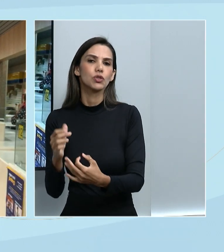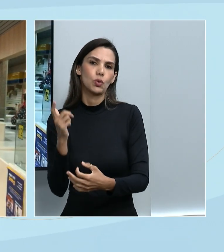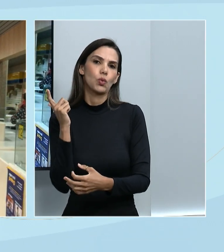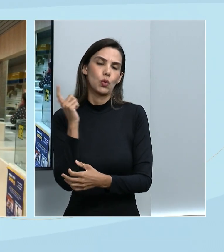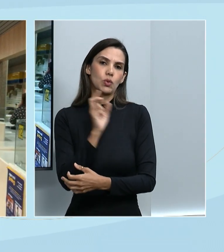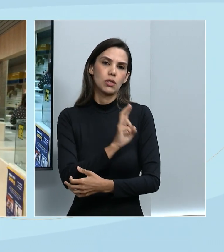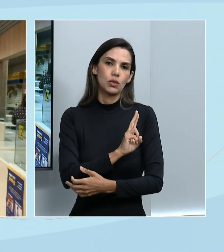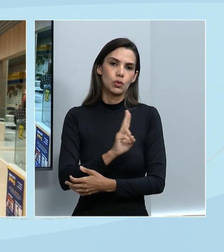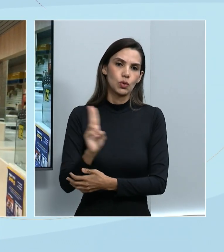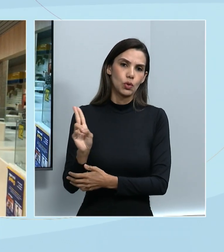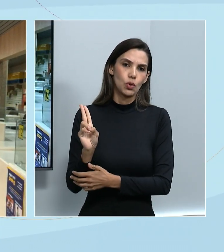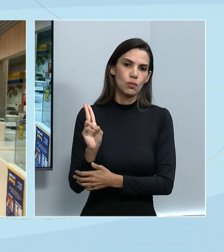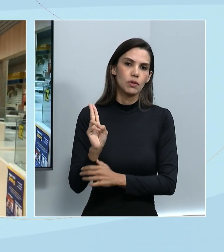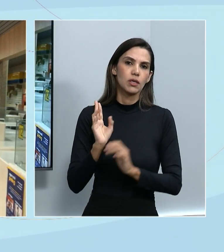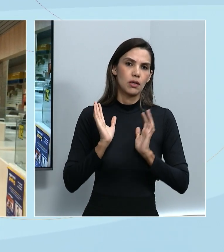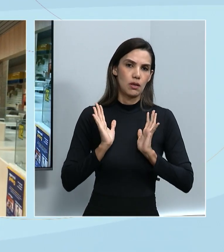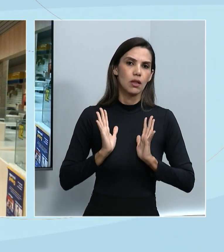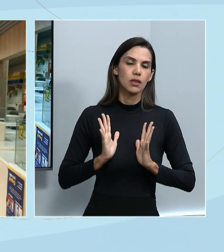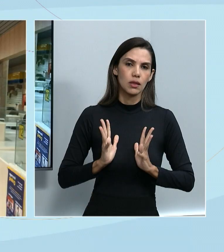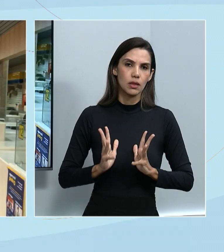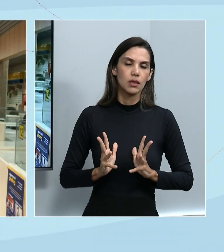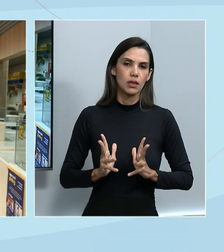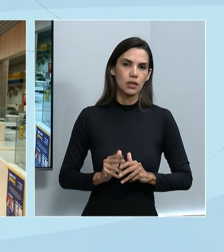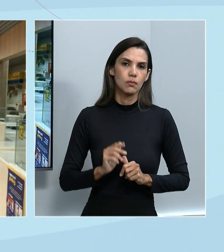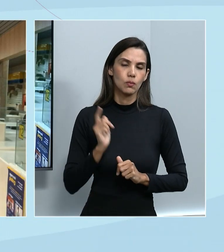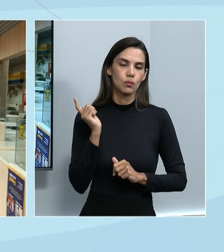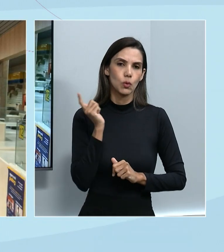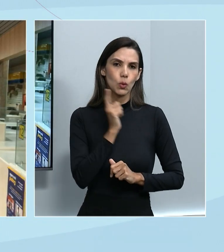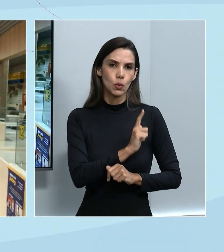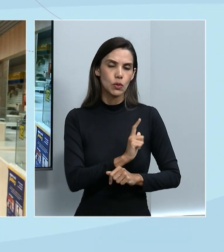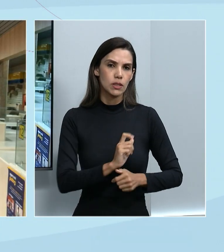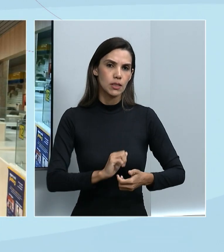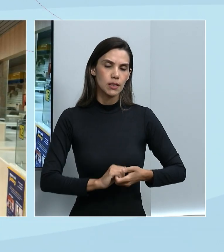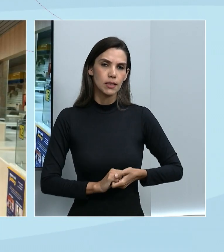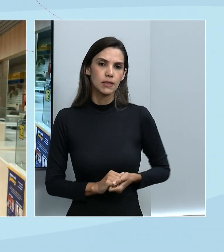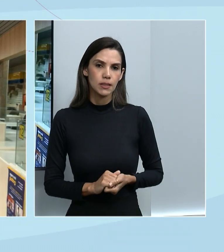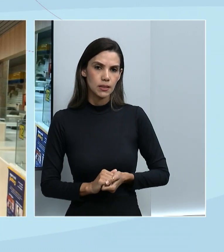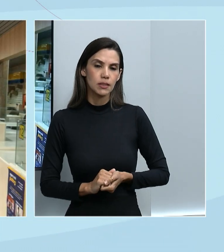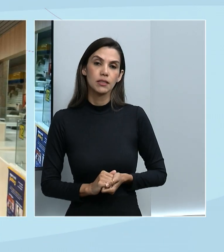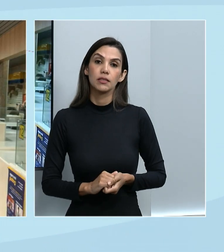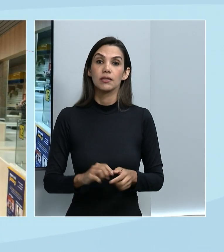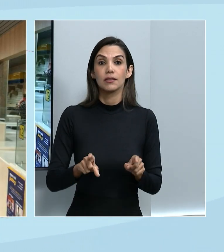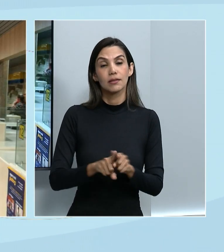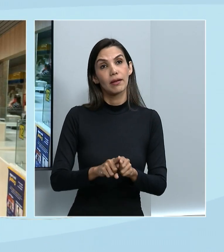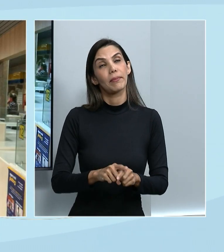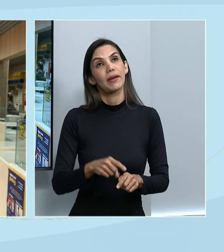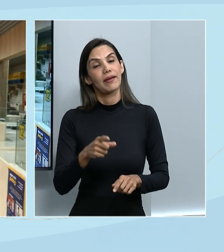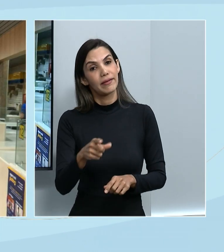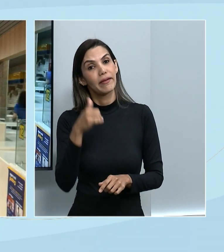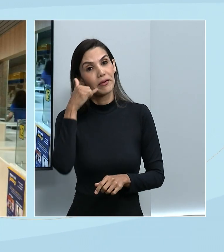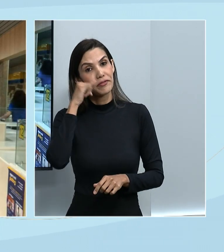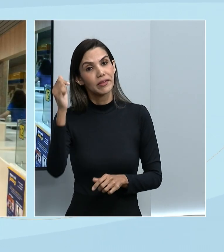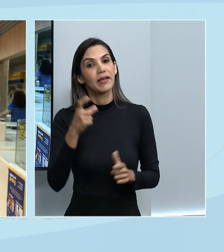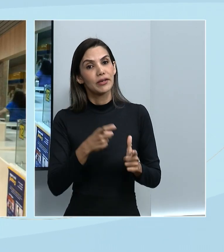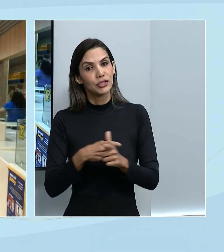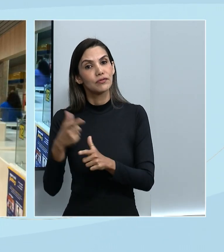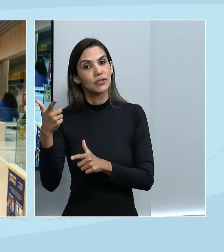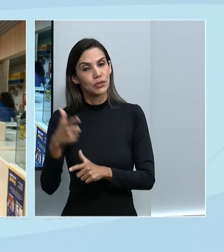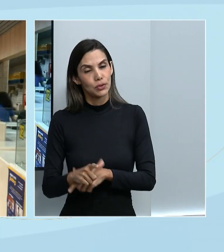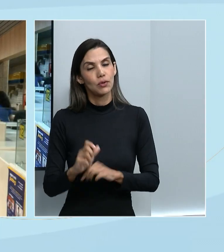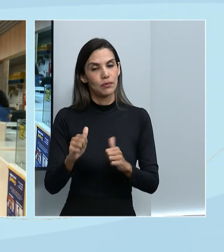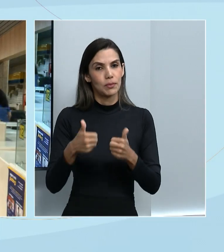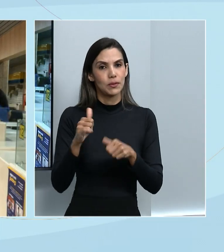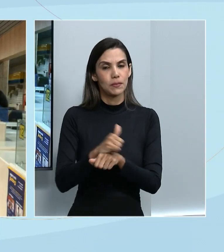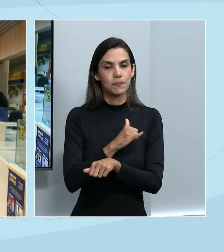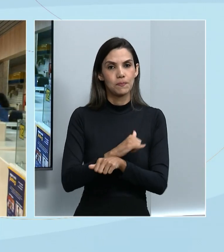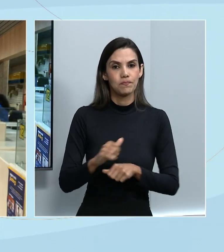ali como colocado como limpo e, de fato, não criar novas dívidas é o melhor caminho. Além disso, onde